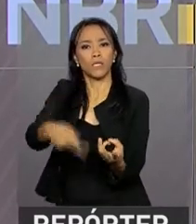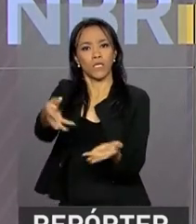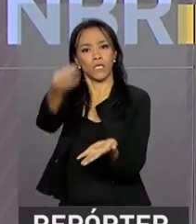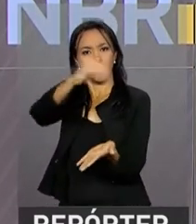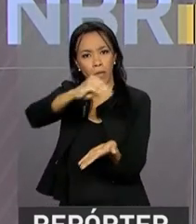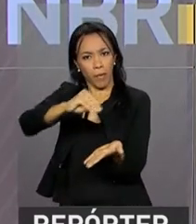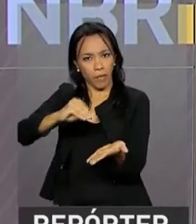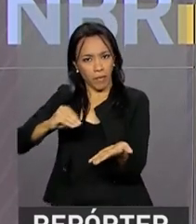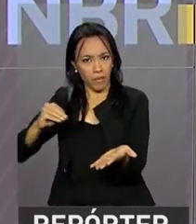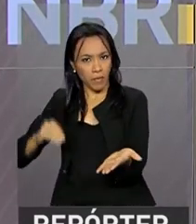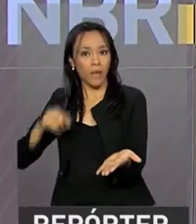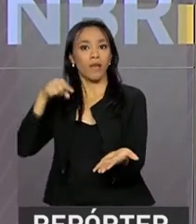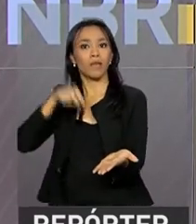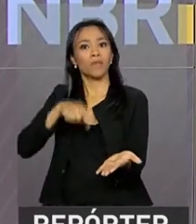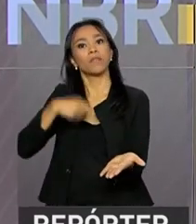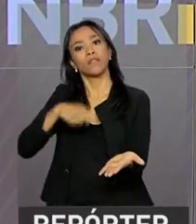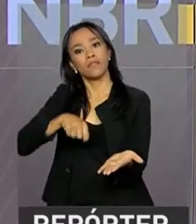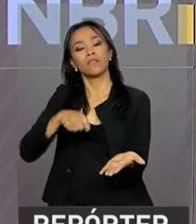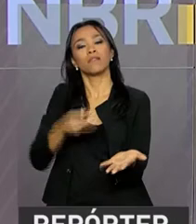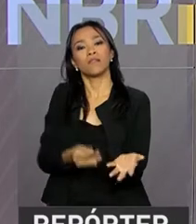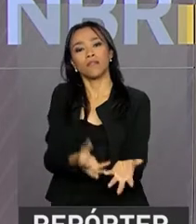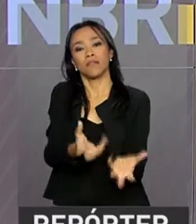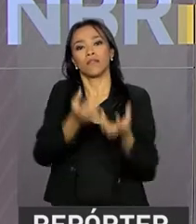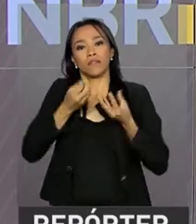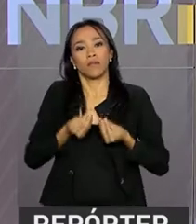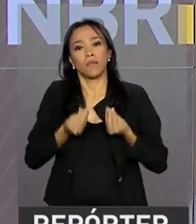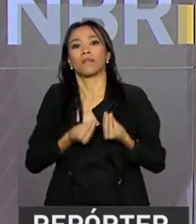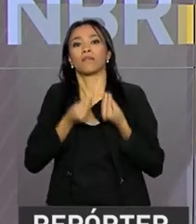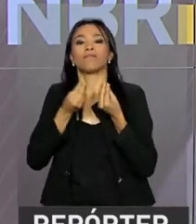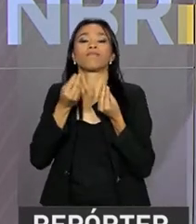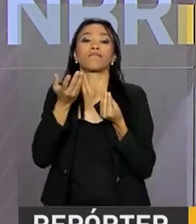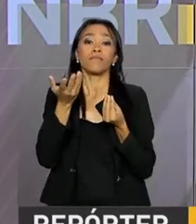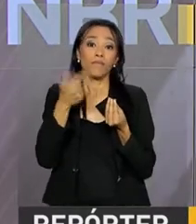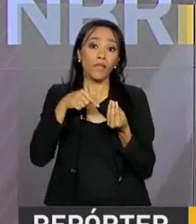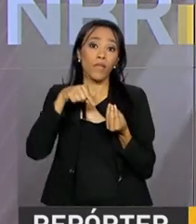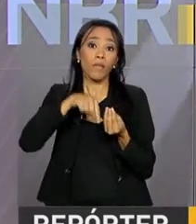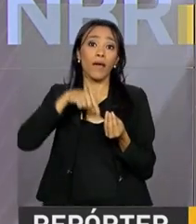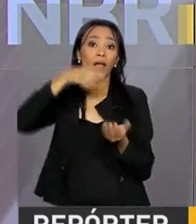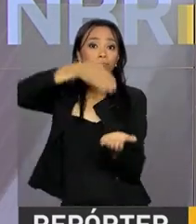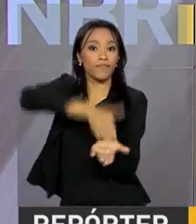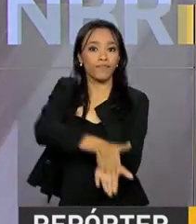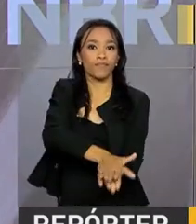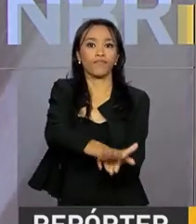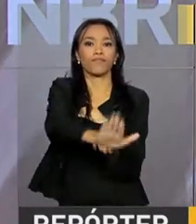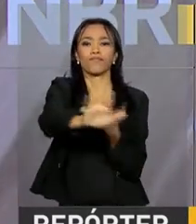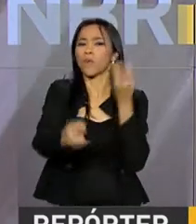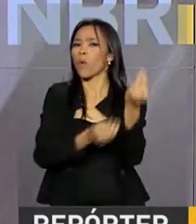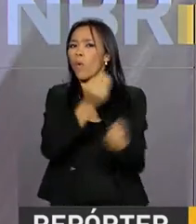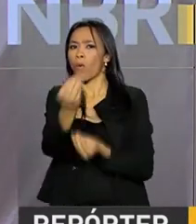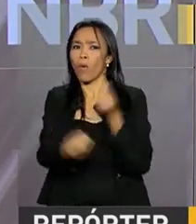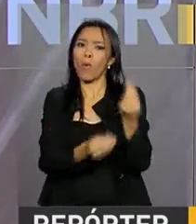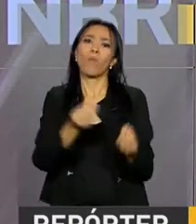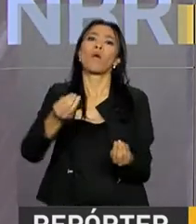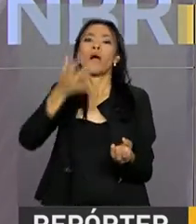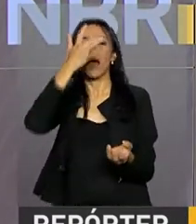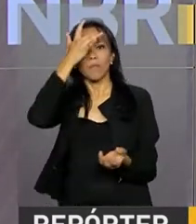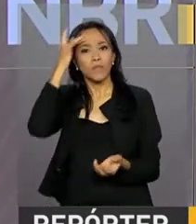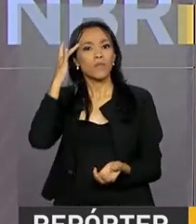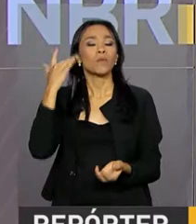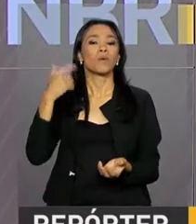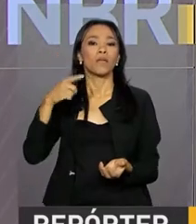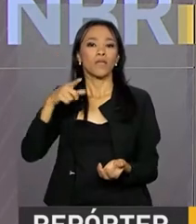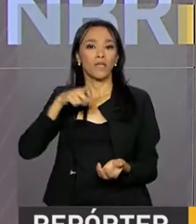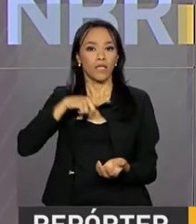empregadores referentes aos trabalhadores domésticos para a emissão da guia o empregador deve acessar a página